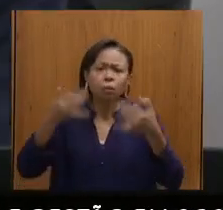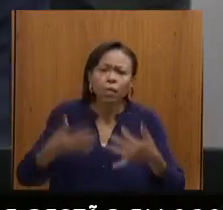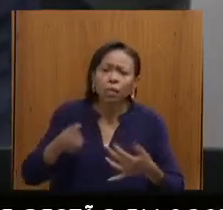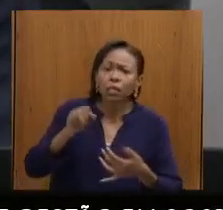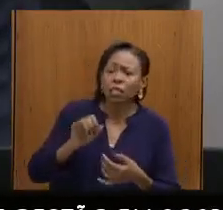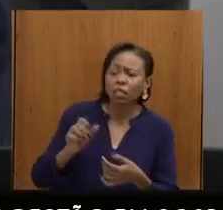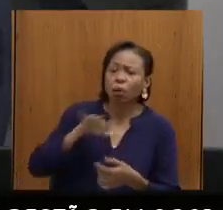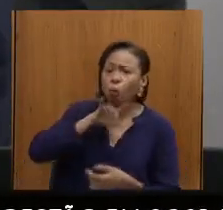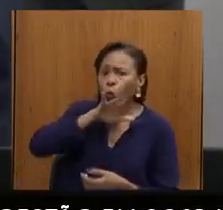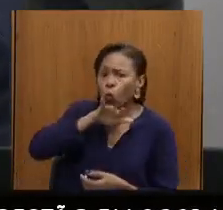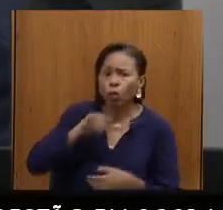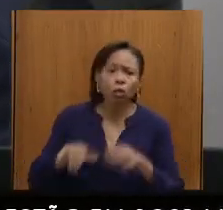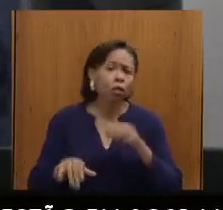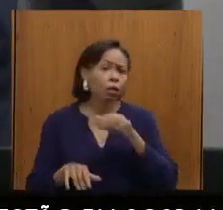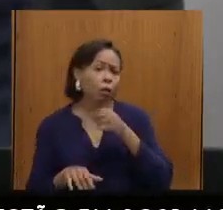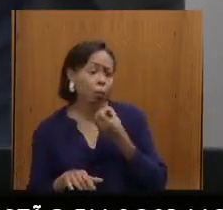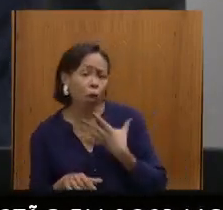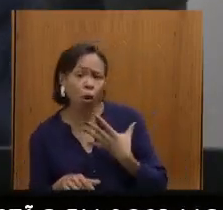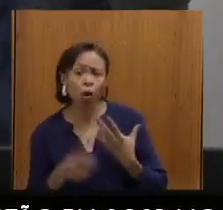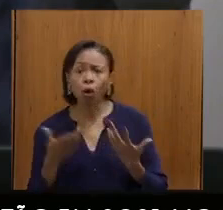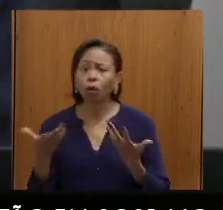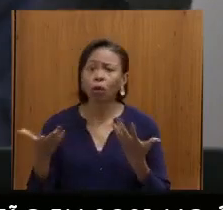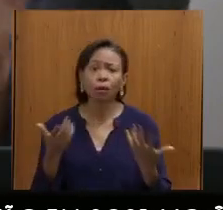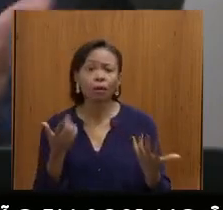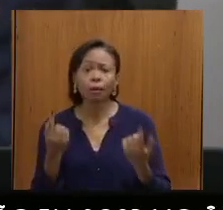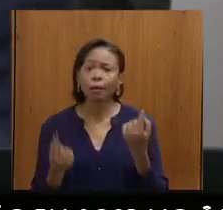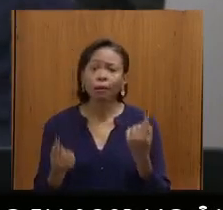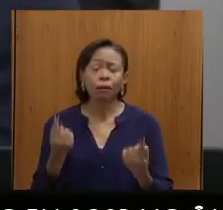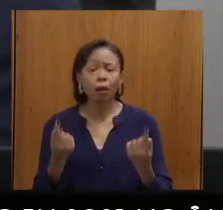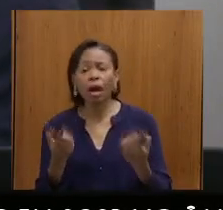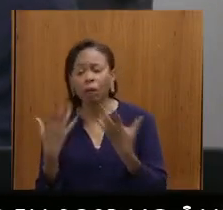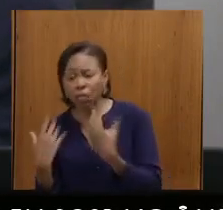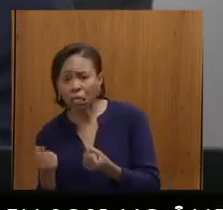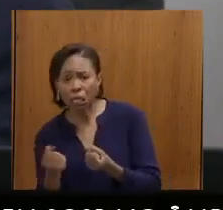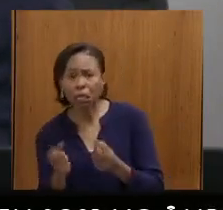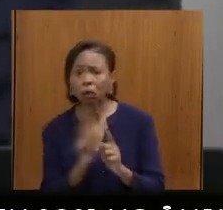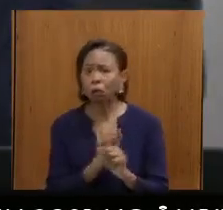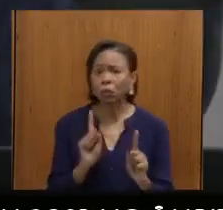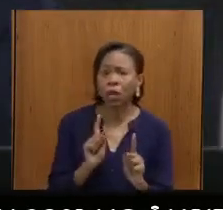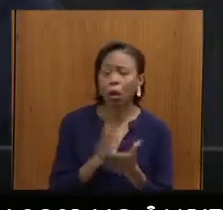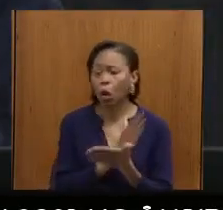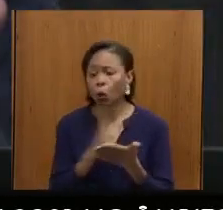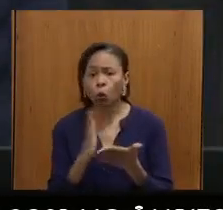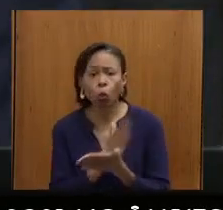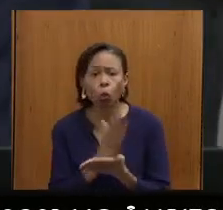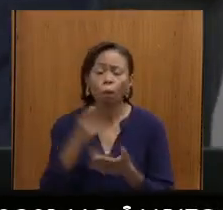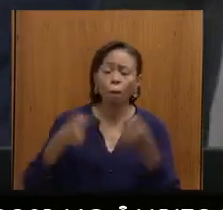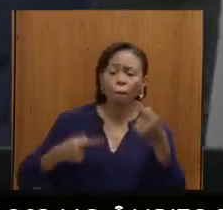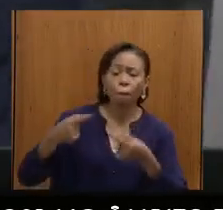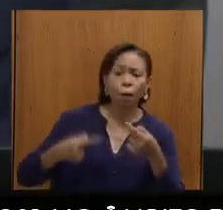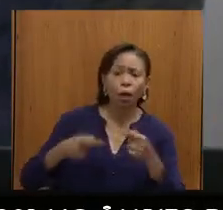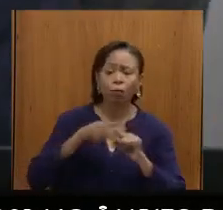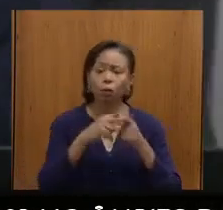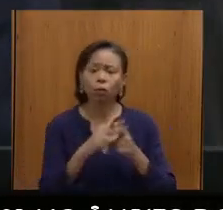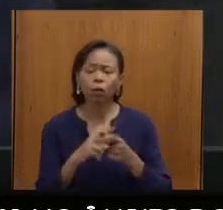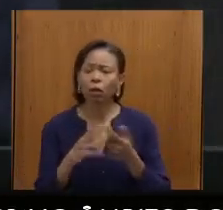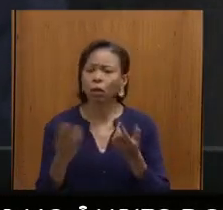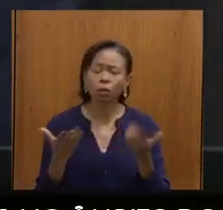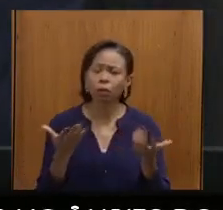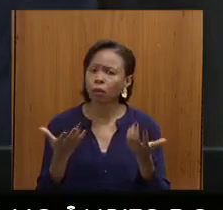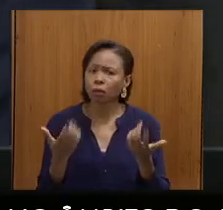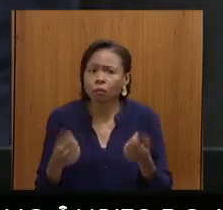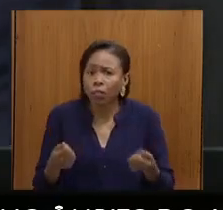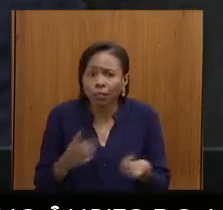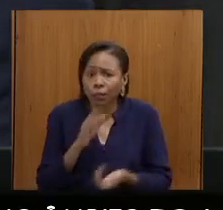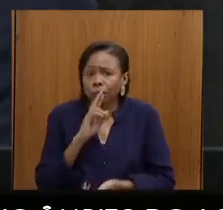está bom, muda, vou aceitar algumas coisas, vou aceitar tudo, vão discutir, vão refazer, vão continuar, não